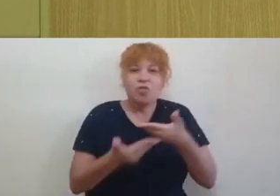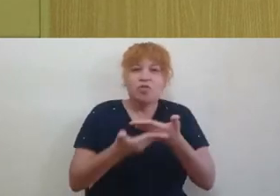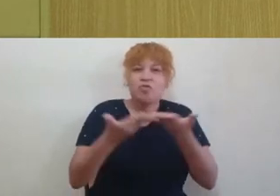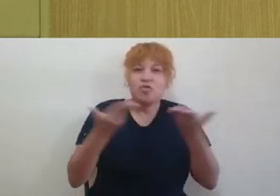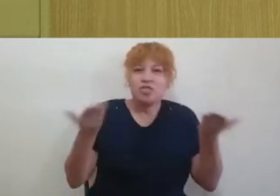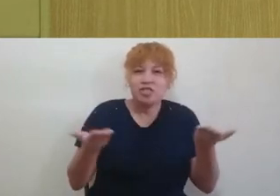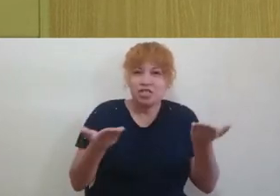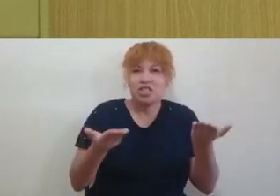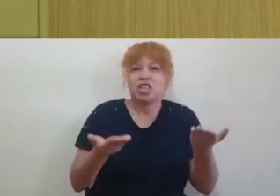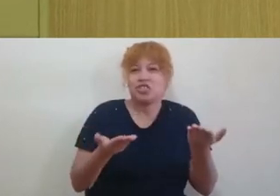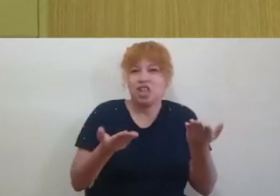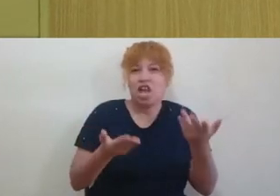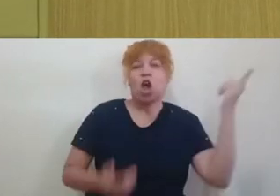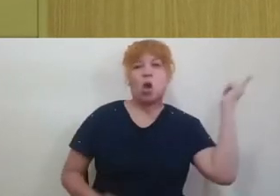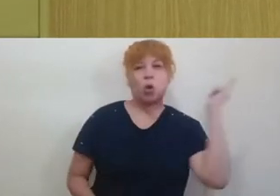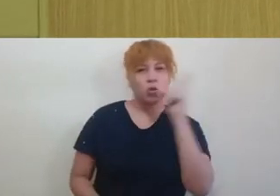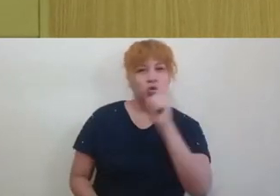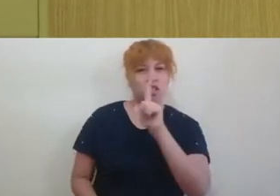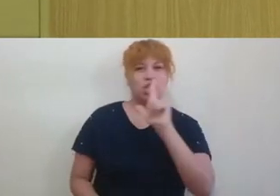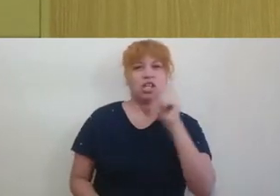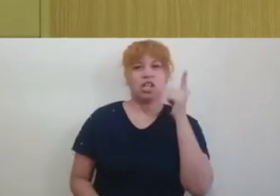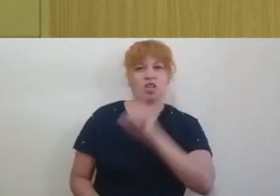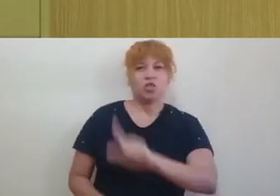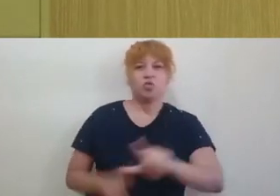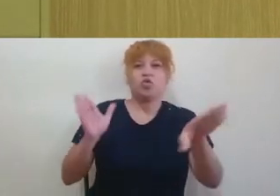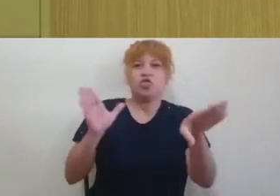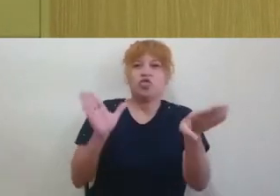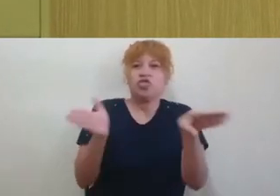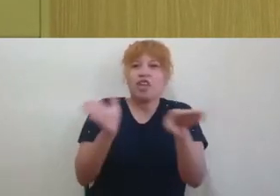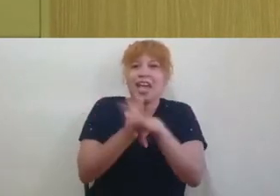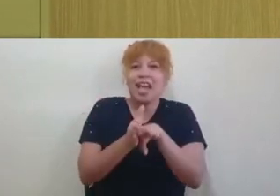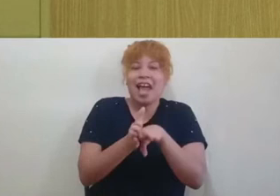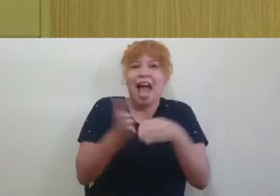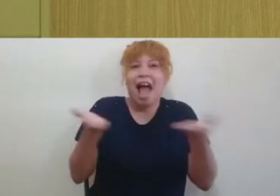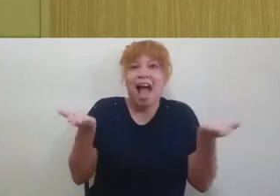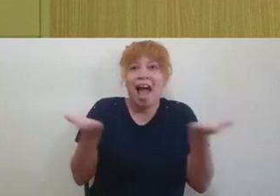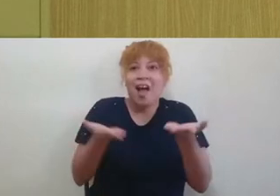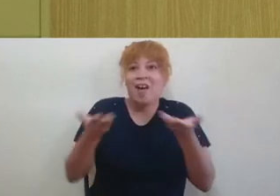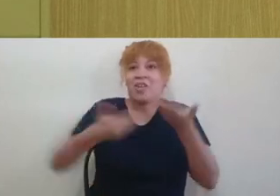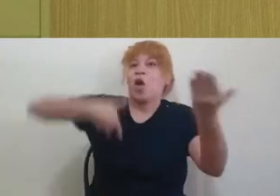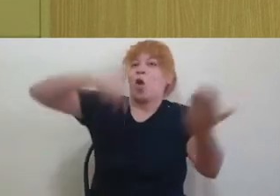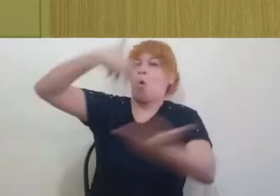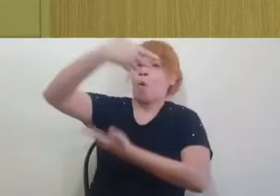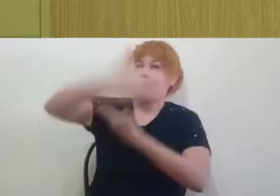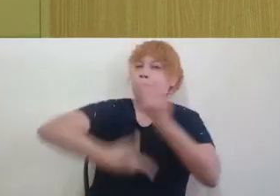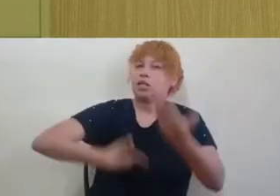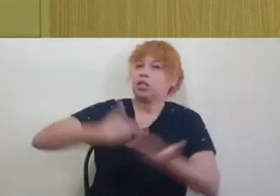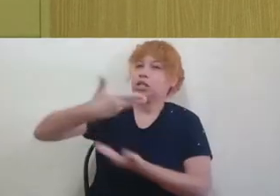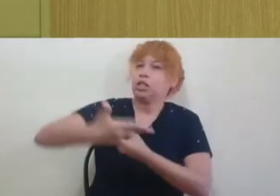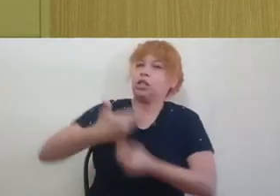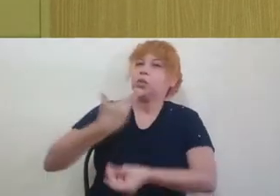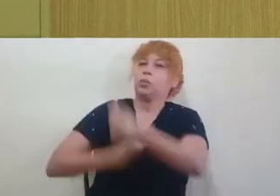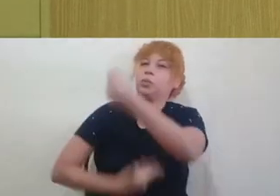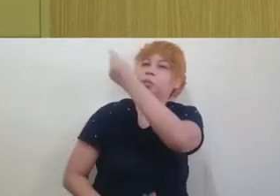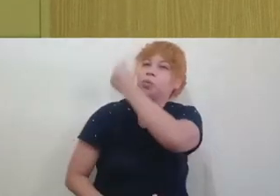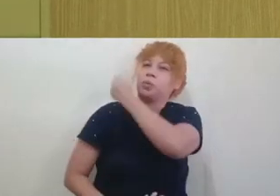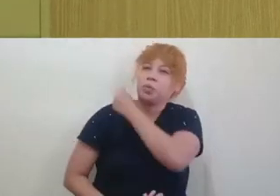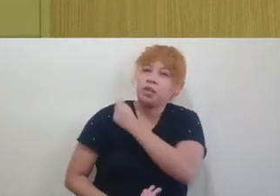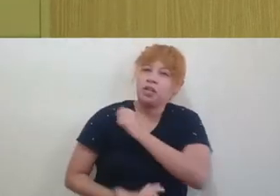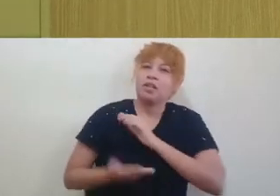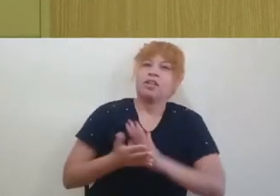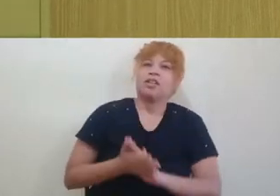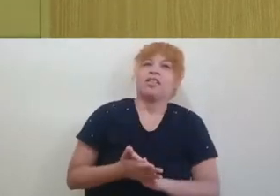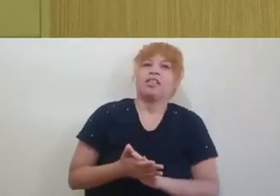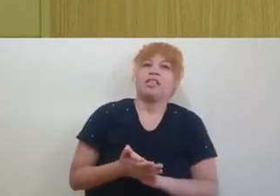seguida. E eu queria dividir com vocês as etapas seguintes. Seremos orgulhosos de tudo